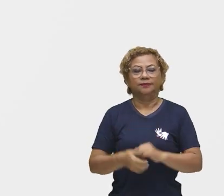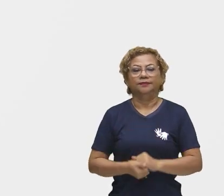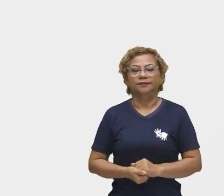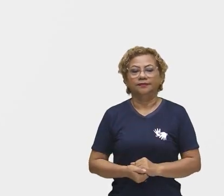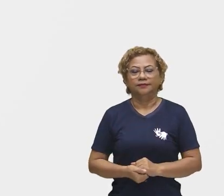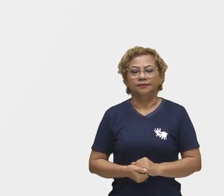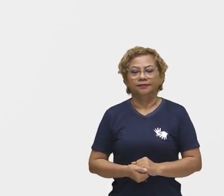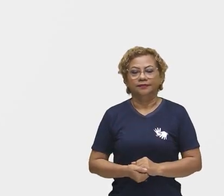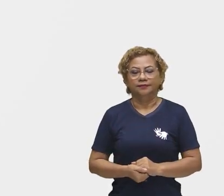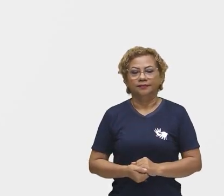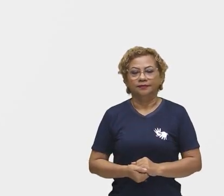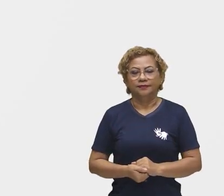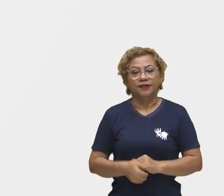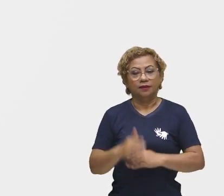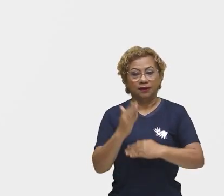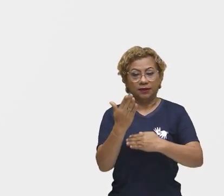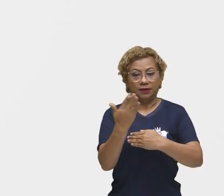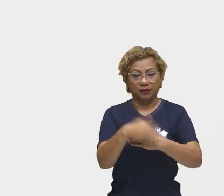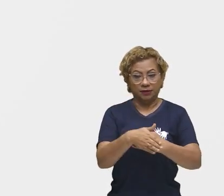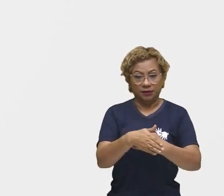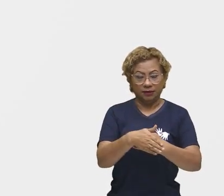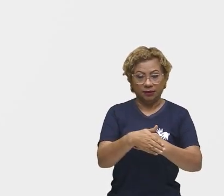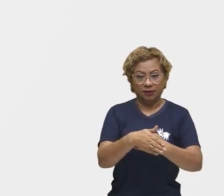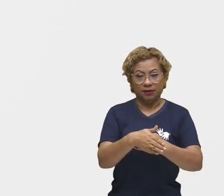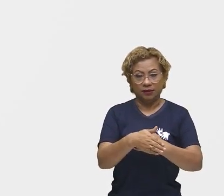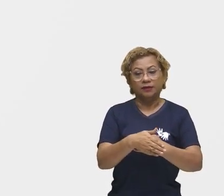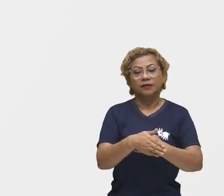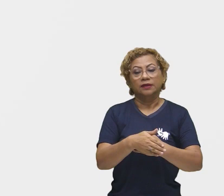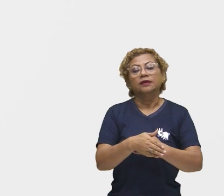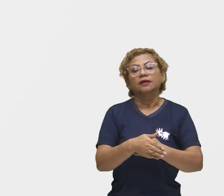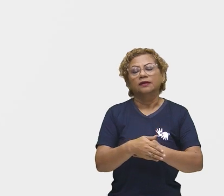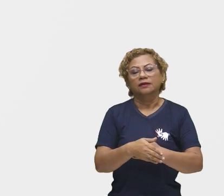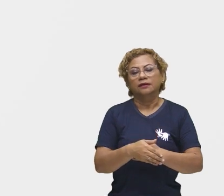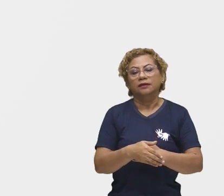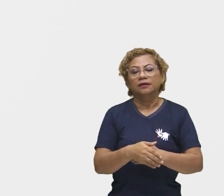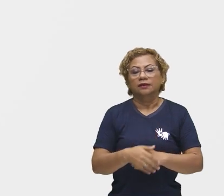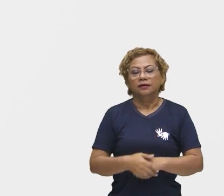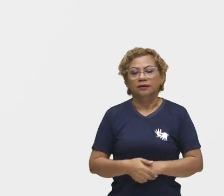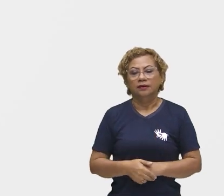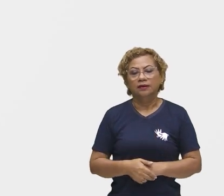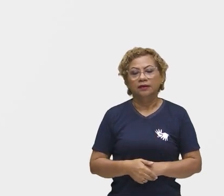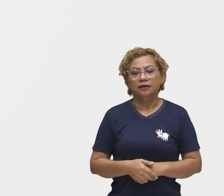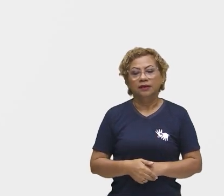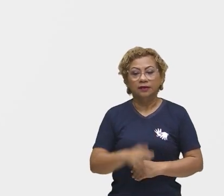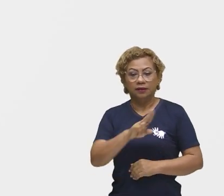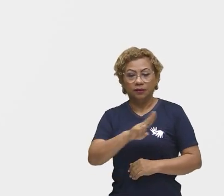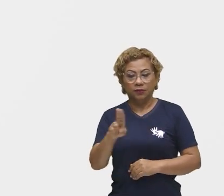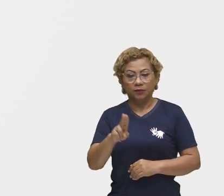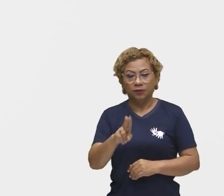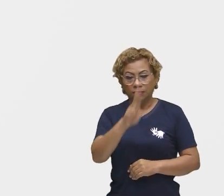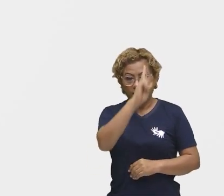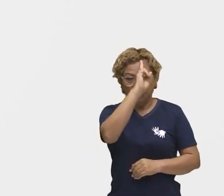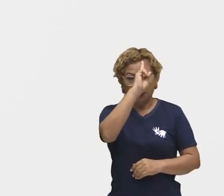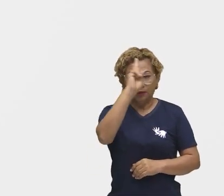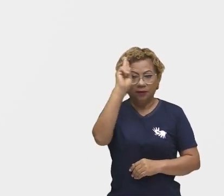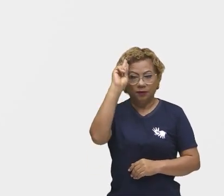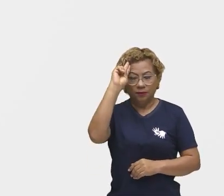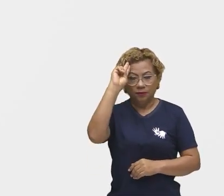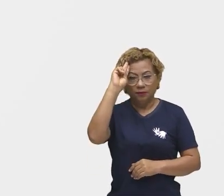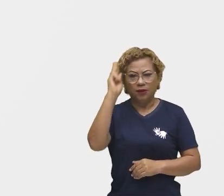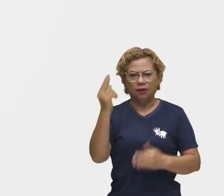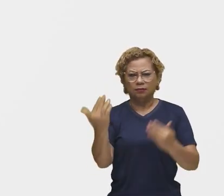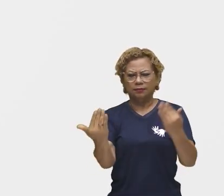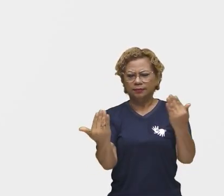cima dos carros, aquela luzinha, aquele letreiro. E do lado a gente tem ali o Uber, mas a gente pode facilmente atrelar, né,